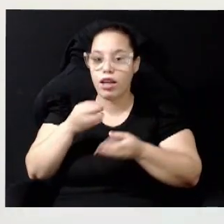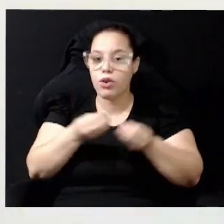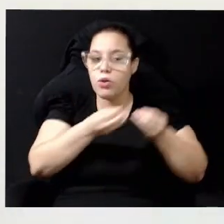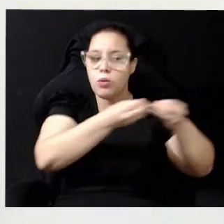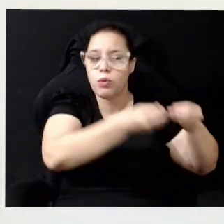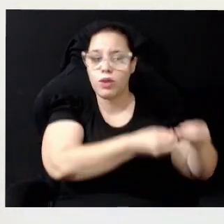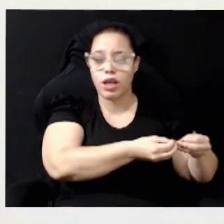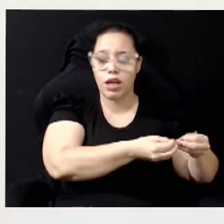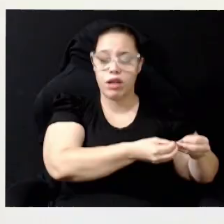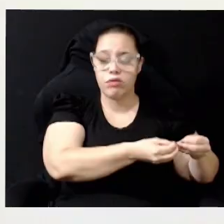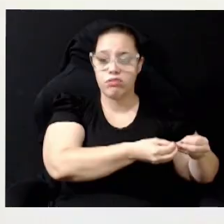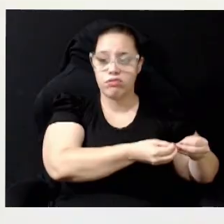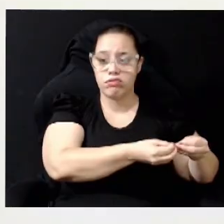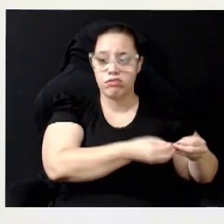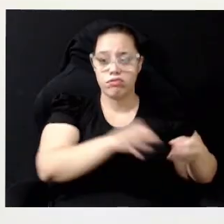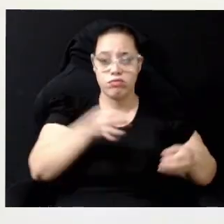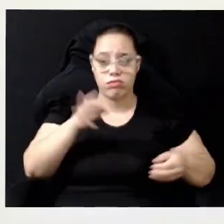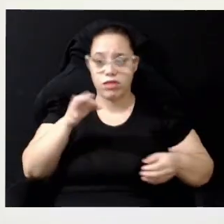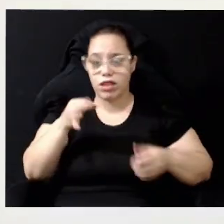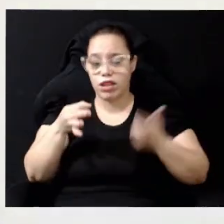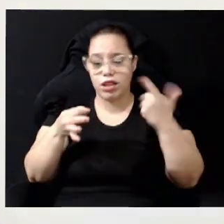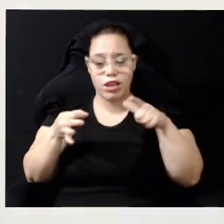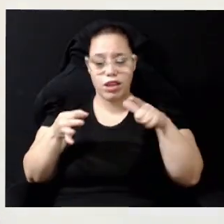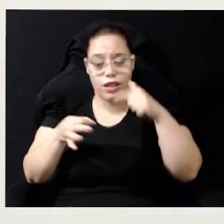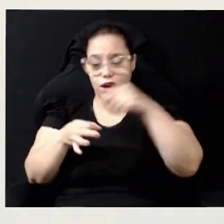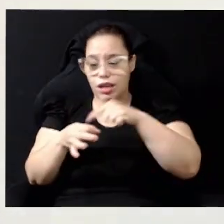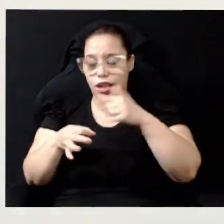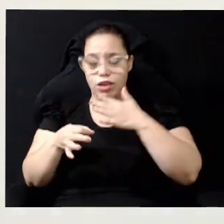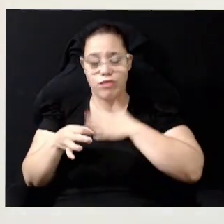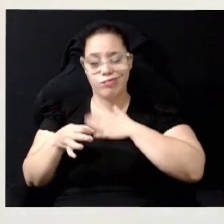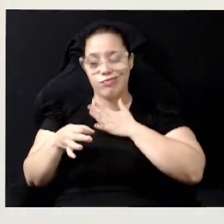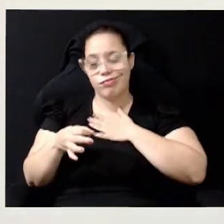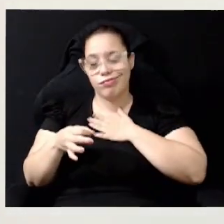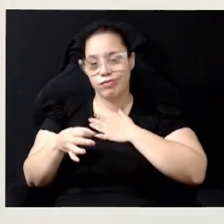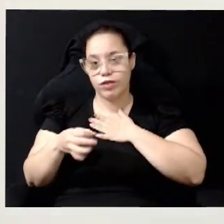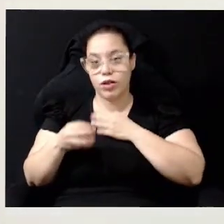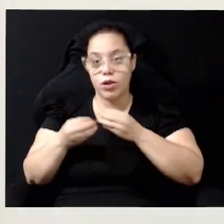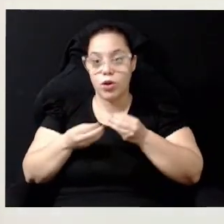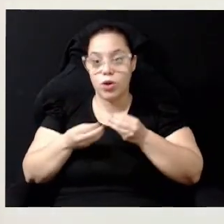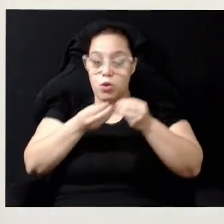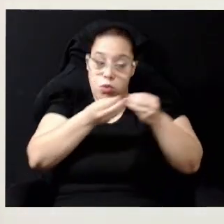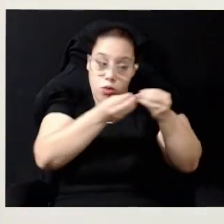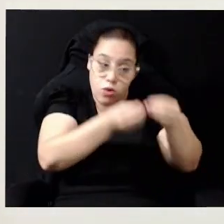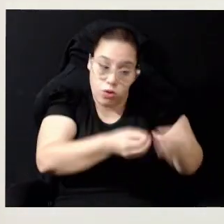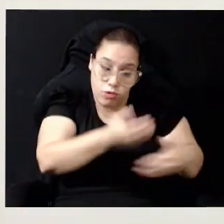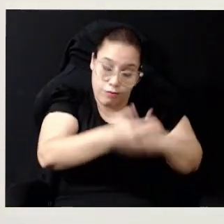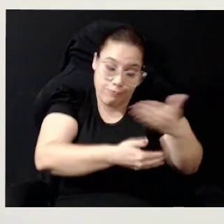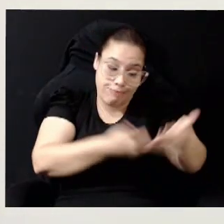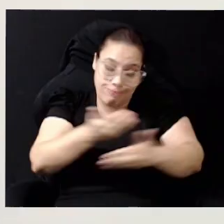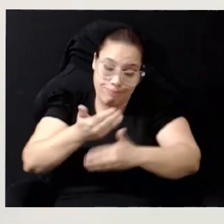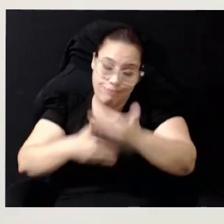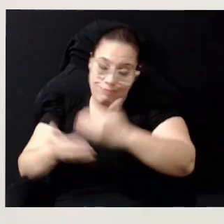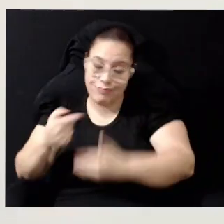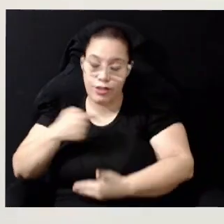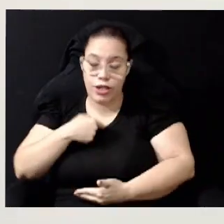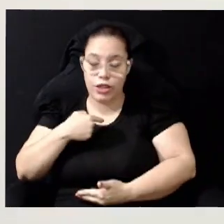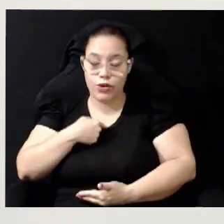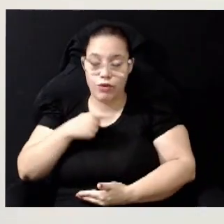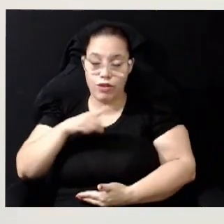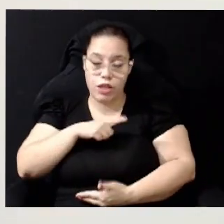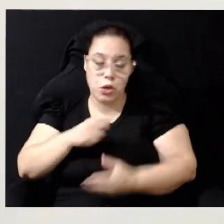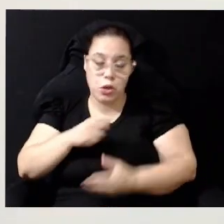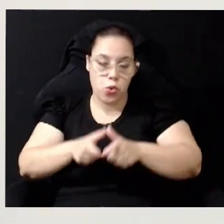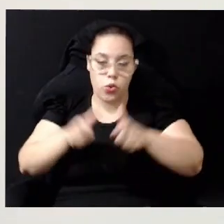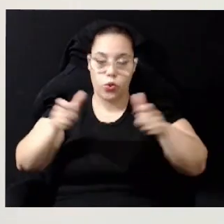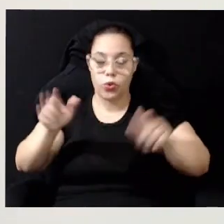dar para alguém um café que não existe na minha xícara, né? Eu só posso partilhar aquilo que eu tenho em abundância. Então é muito